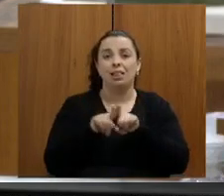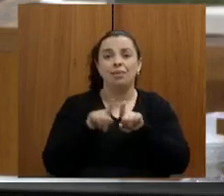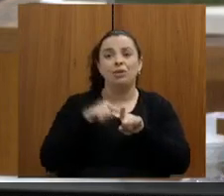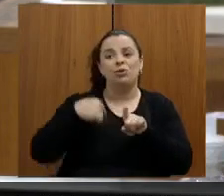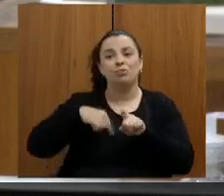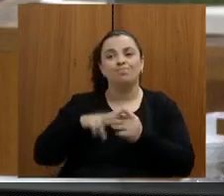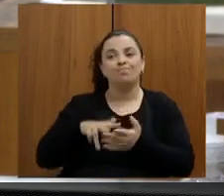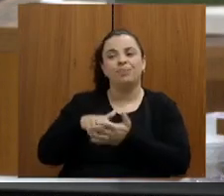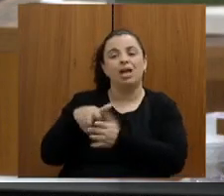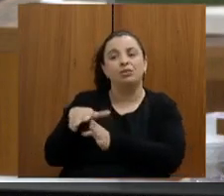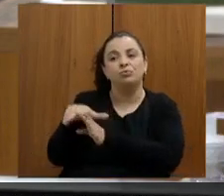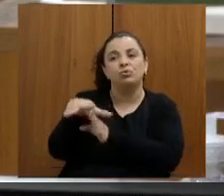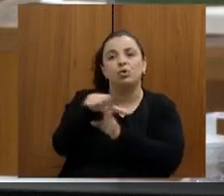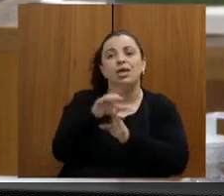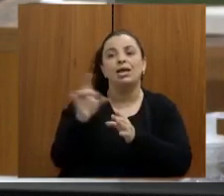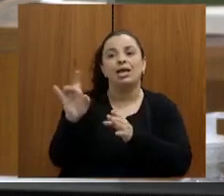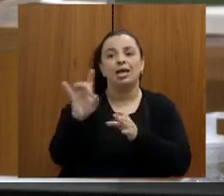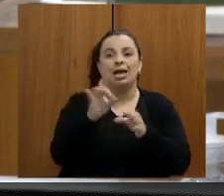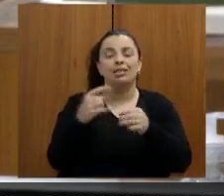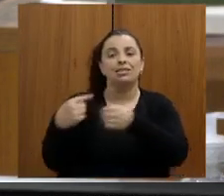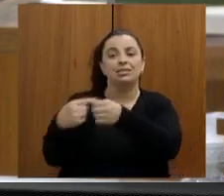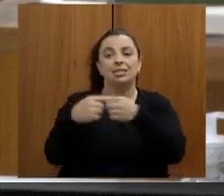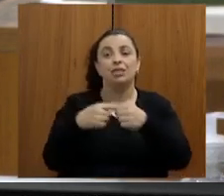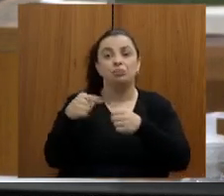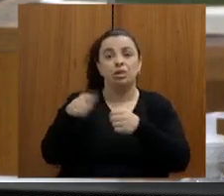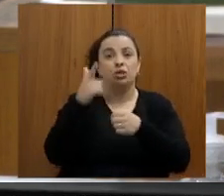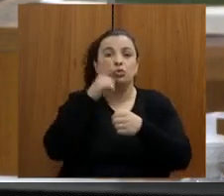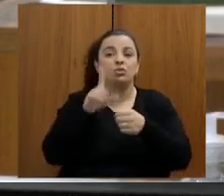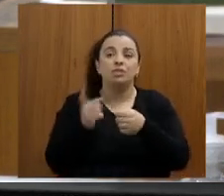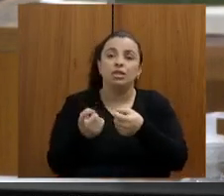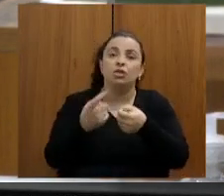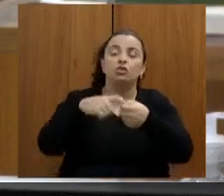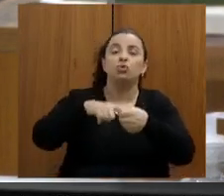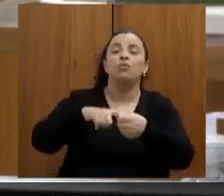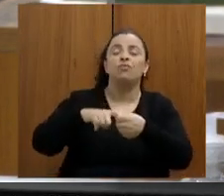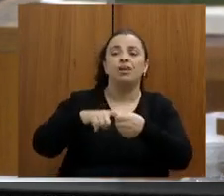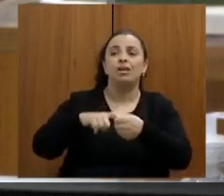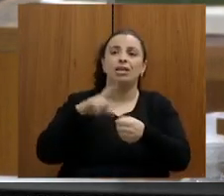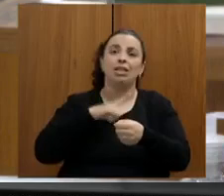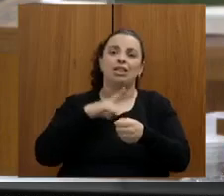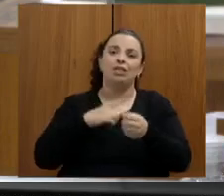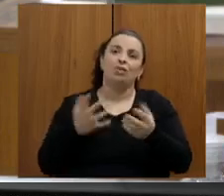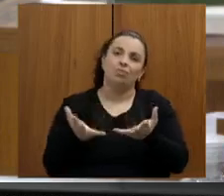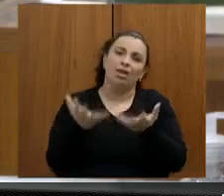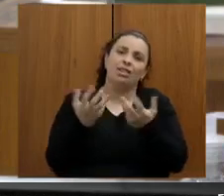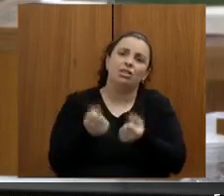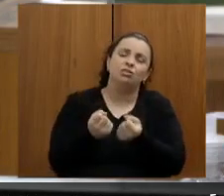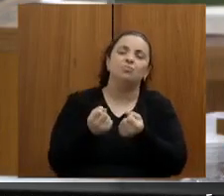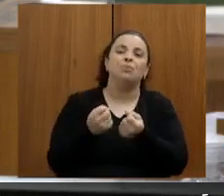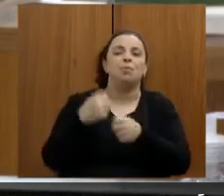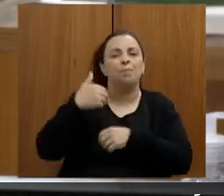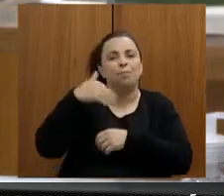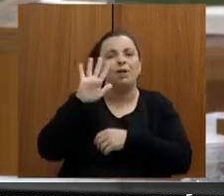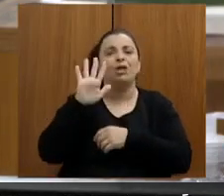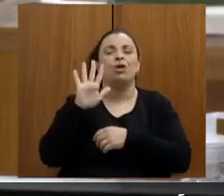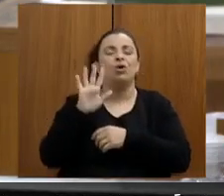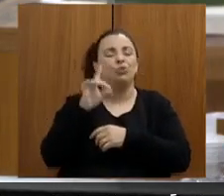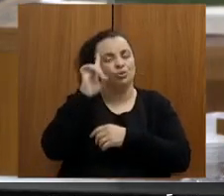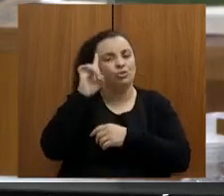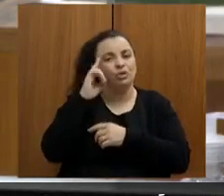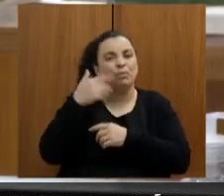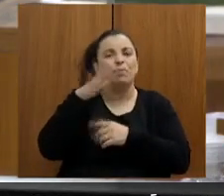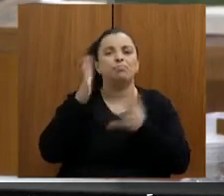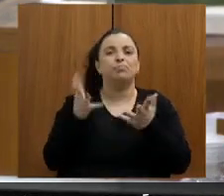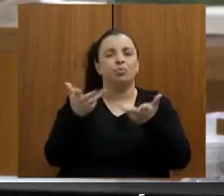possam fazer esses convênios e termos um atendimento melhor cada vez melhor viu Muito obrigado